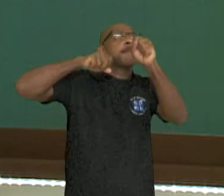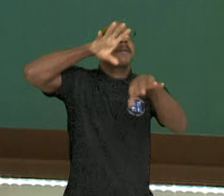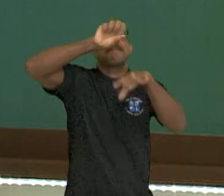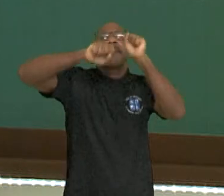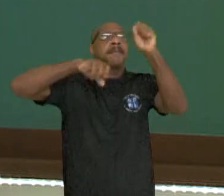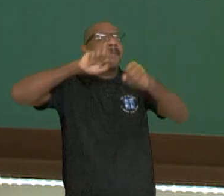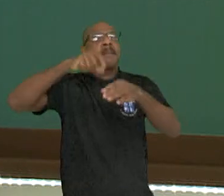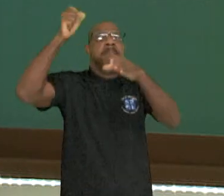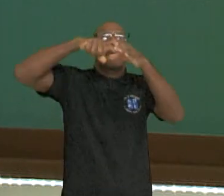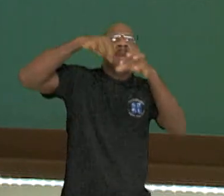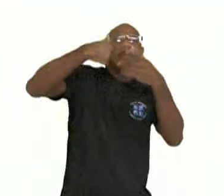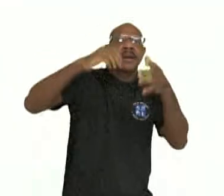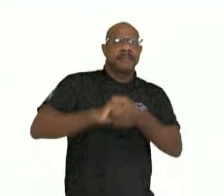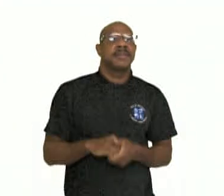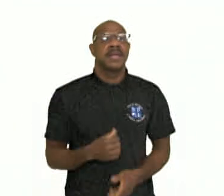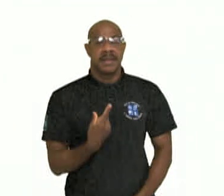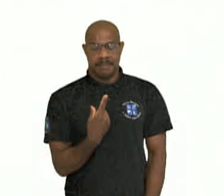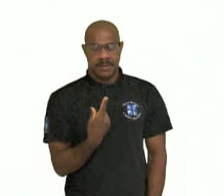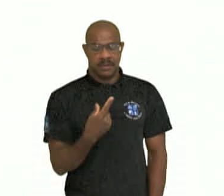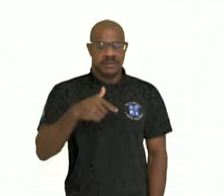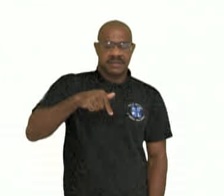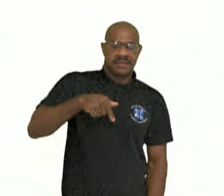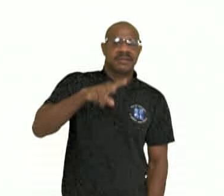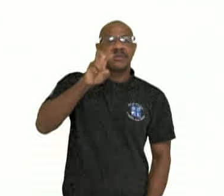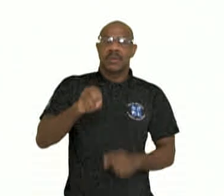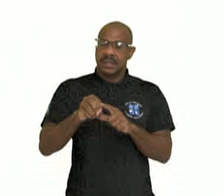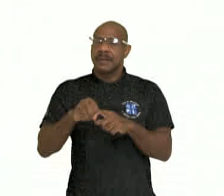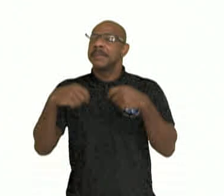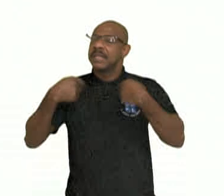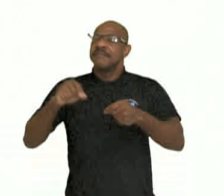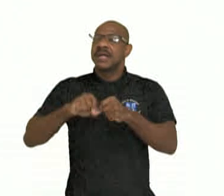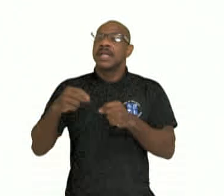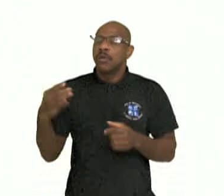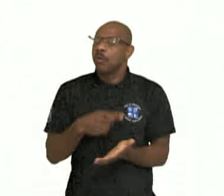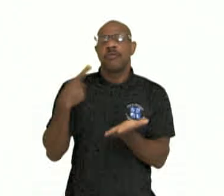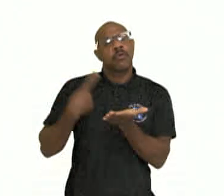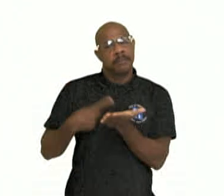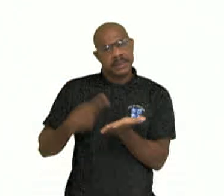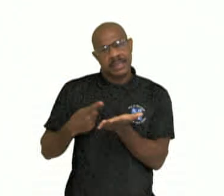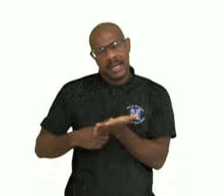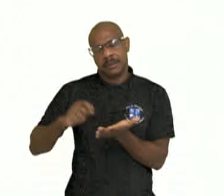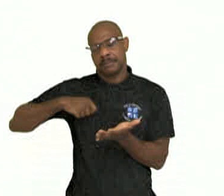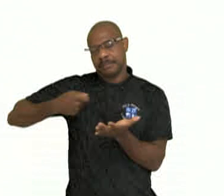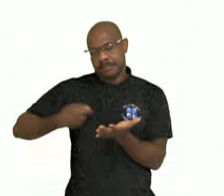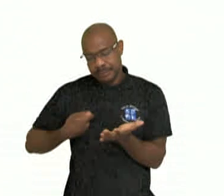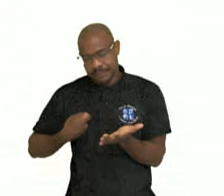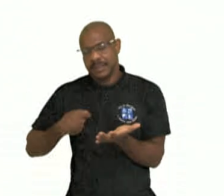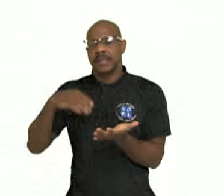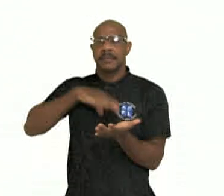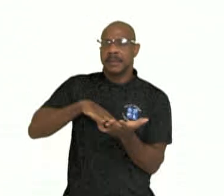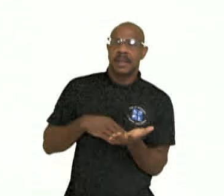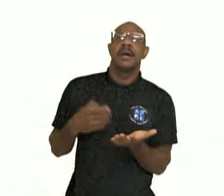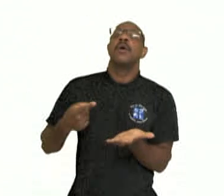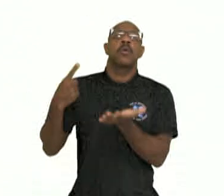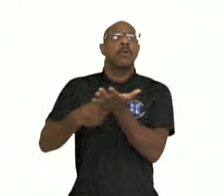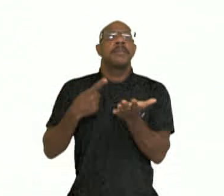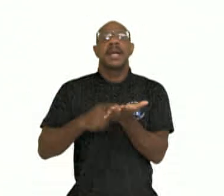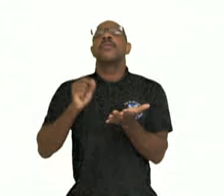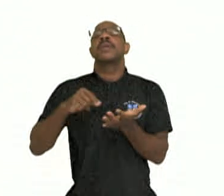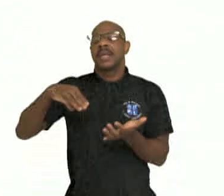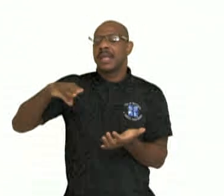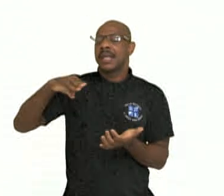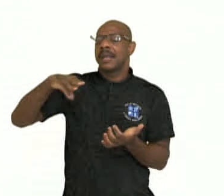aí, em 1750, houve a necessidade de fazer um novo acordo, que era o Tratado de Madrid, porque como eles